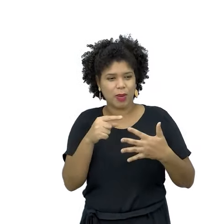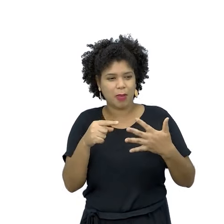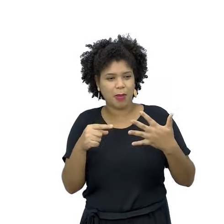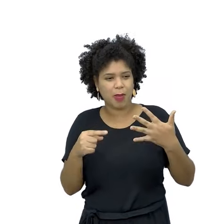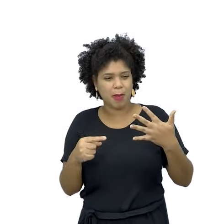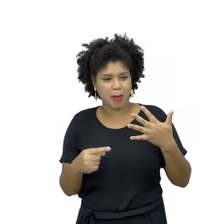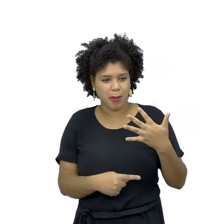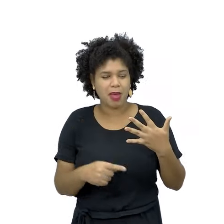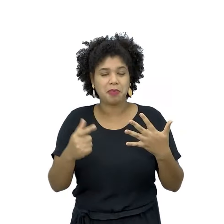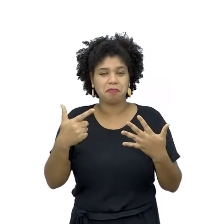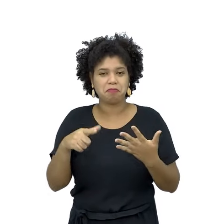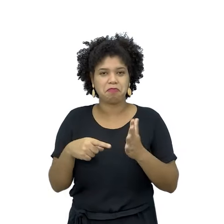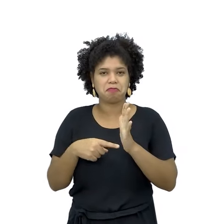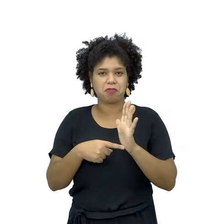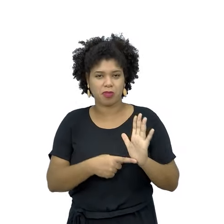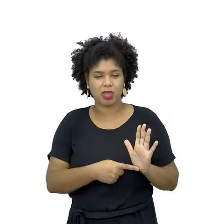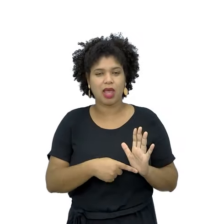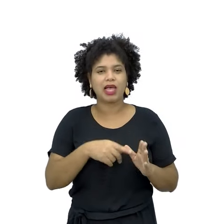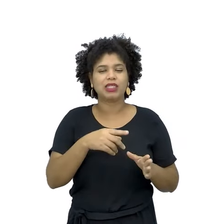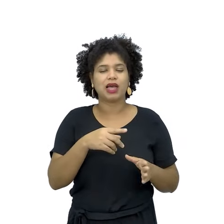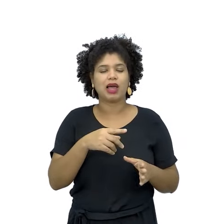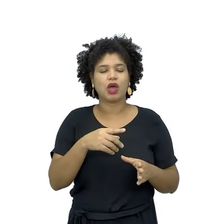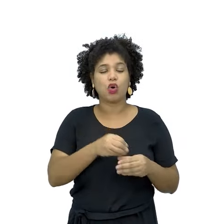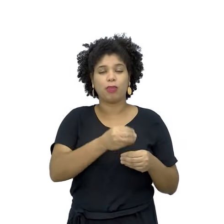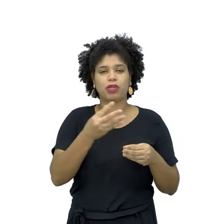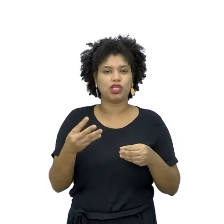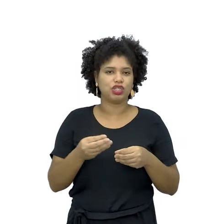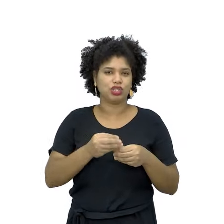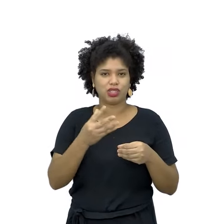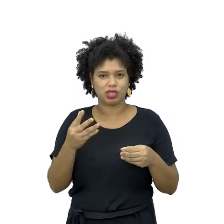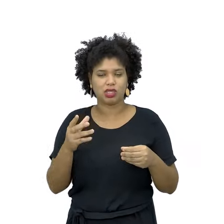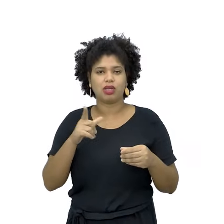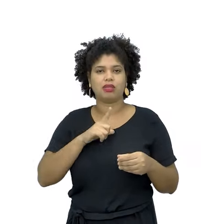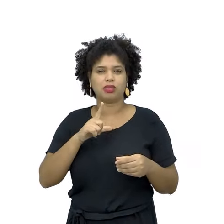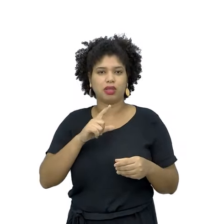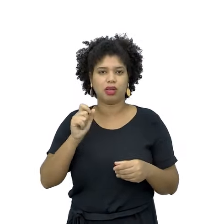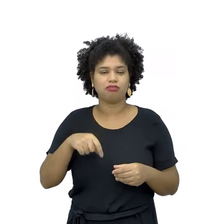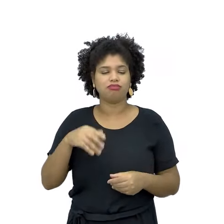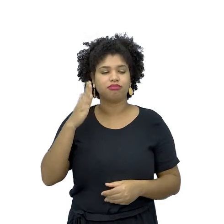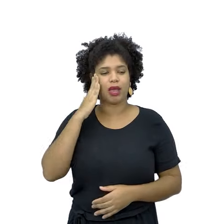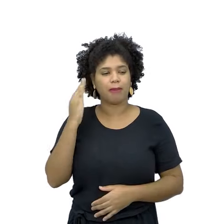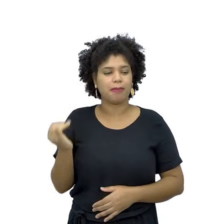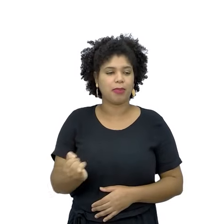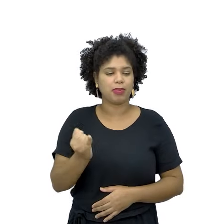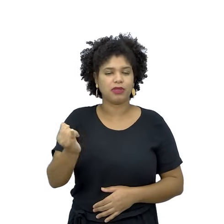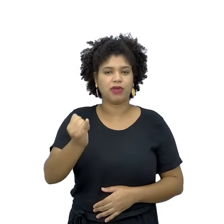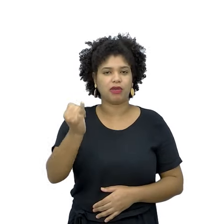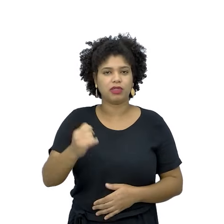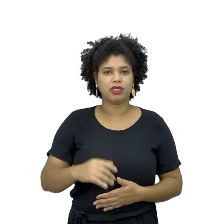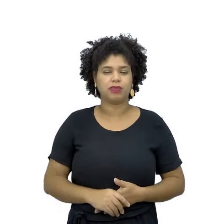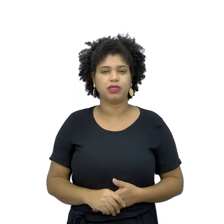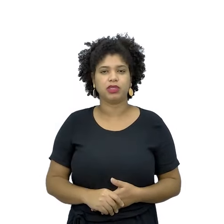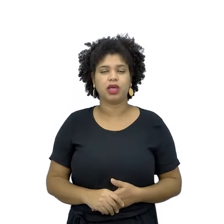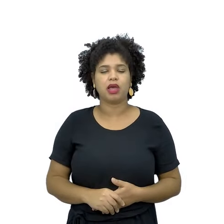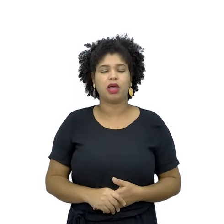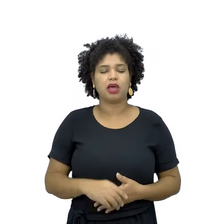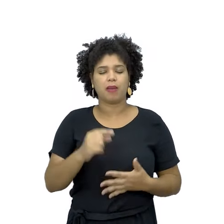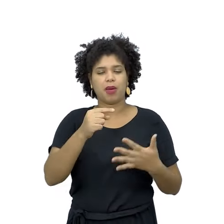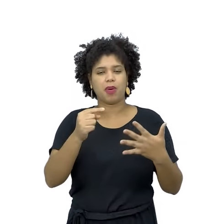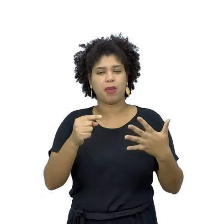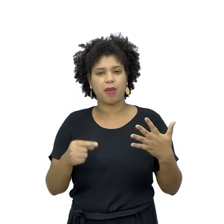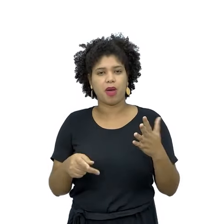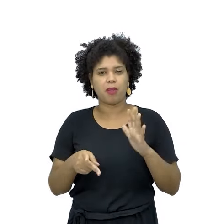A interligação dos componentes, a importância das propriedades